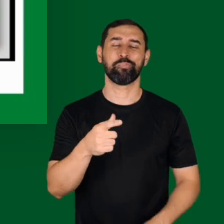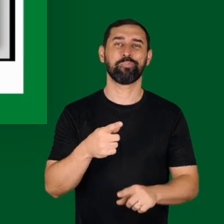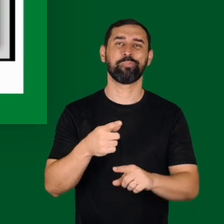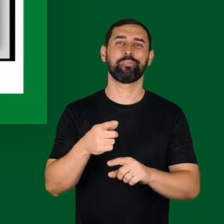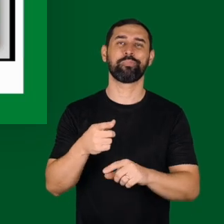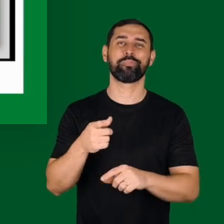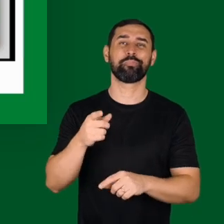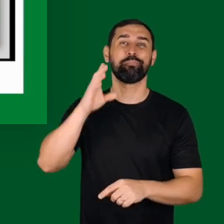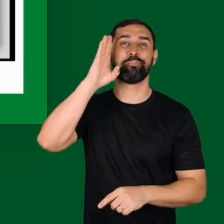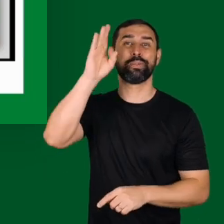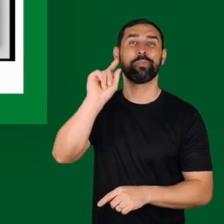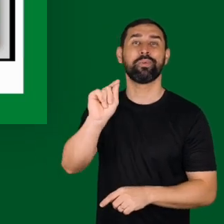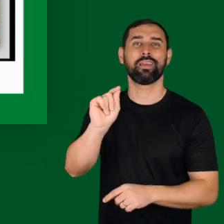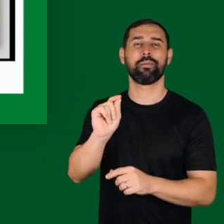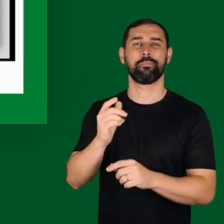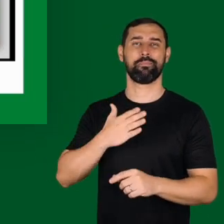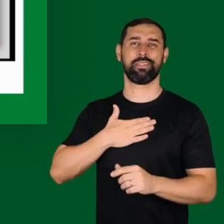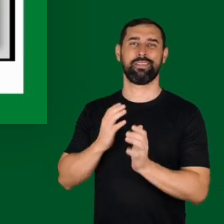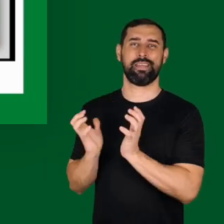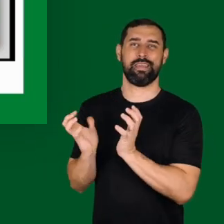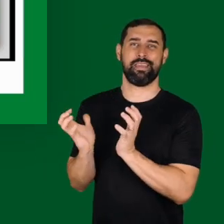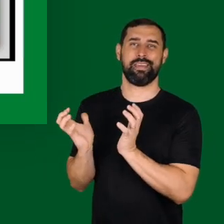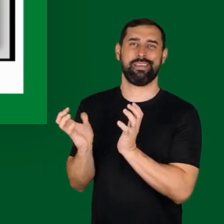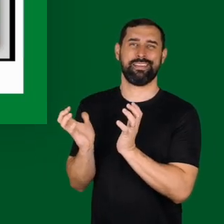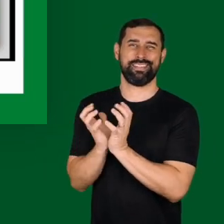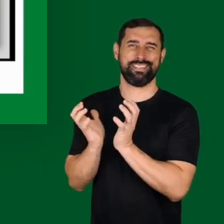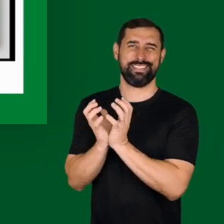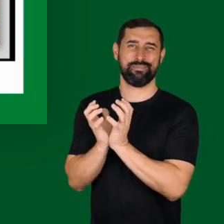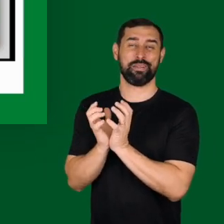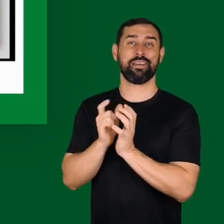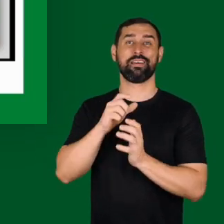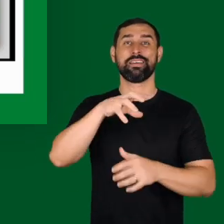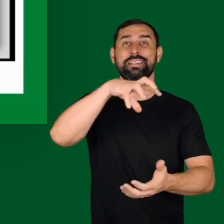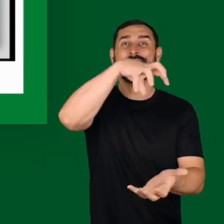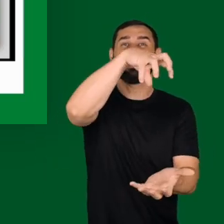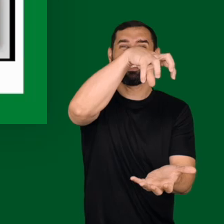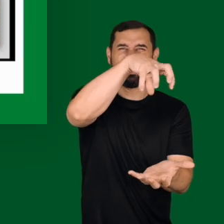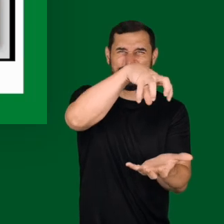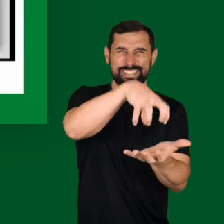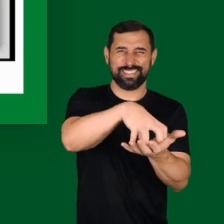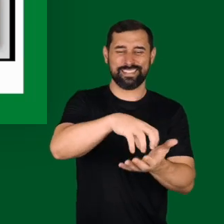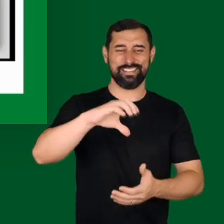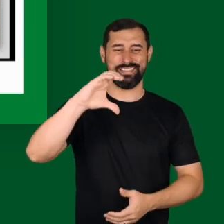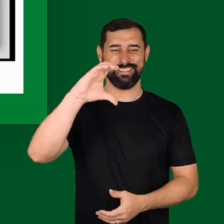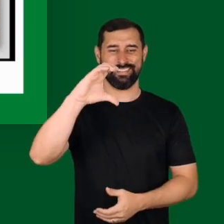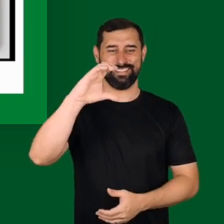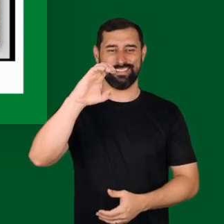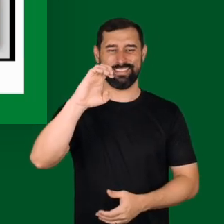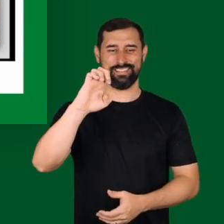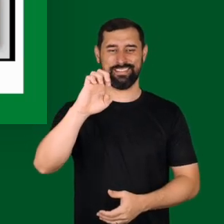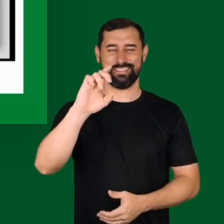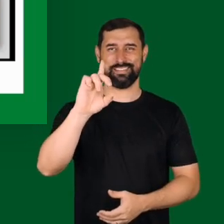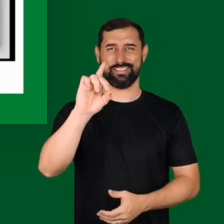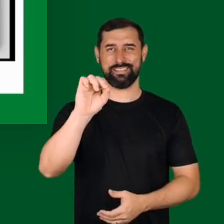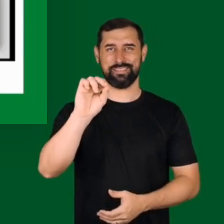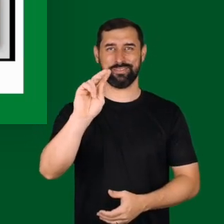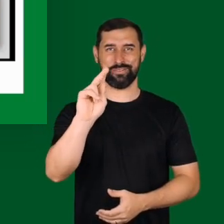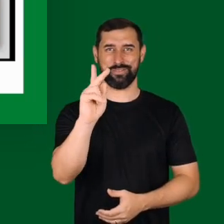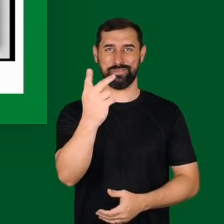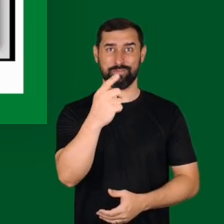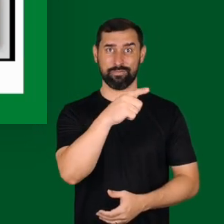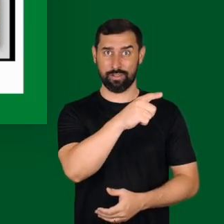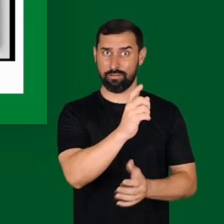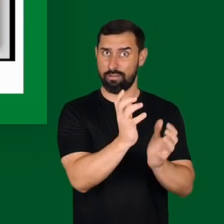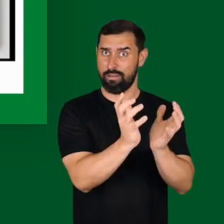oportunidade, principalmente a minha equipe, né, lá do Centro Especializado em Diabetes, Obesidade e Hipertensão, no CEDOR, que